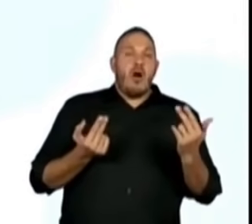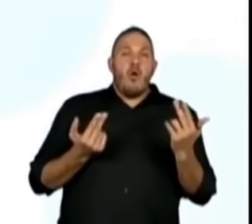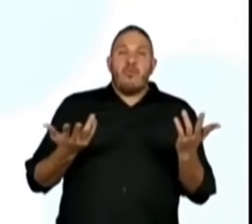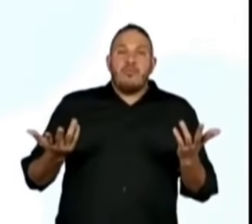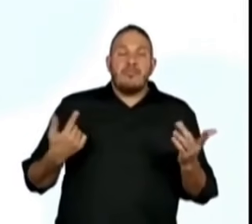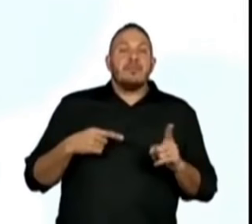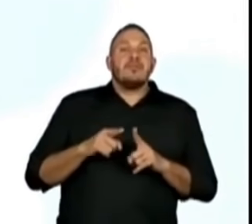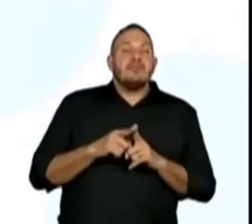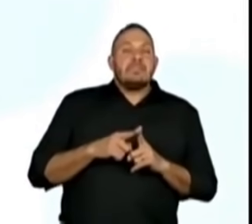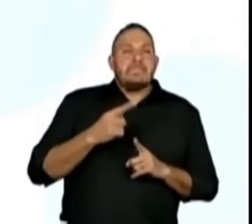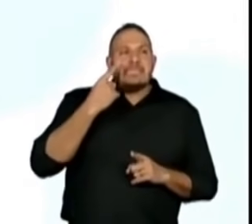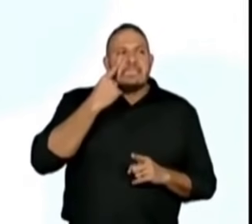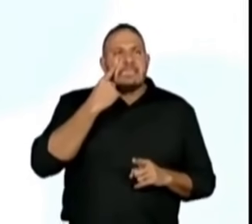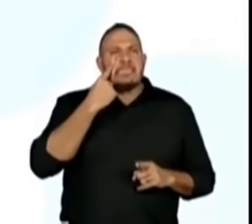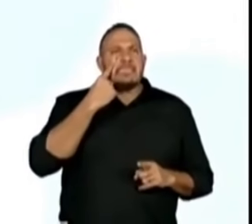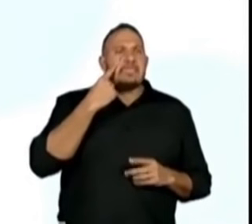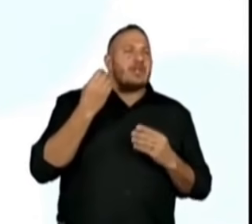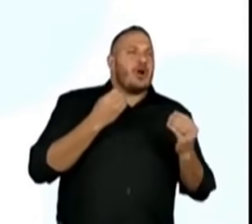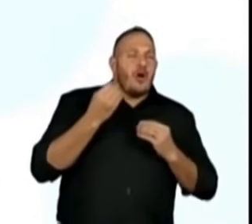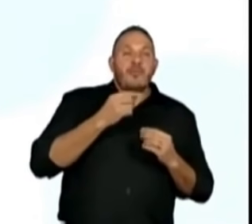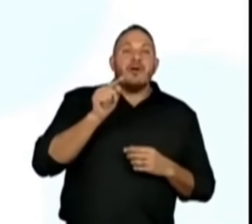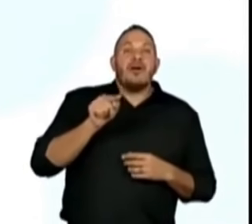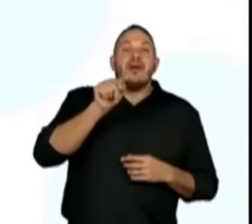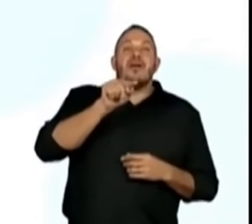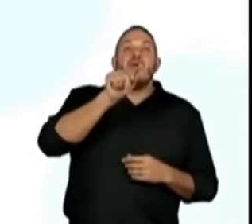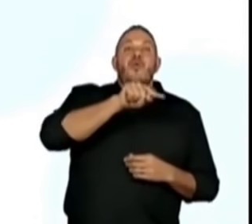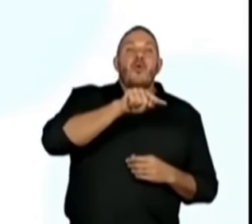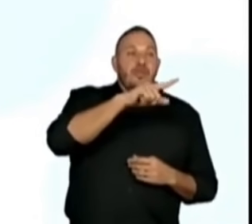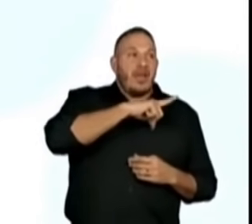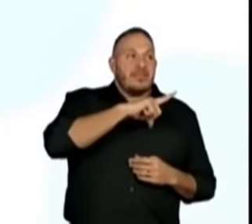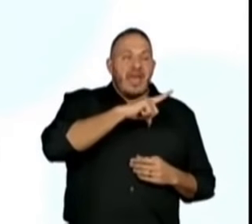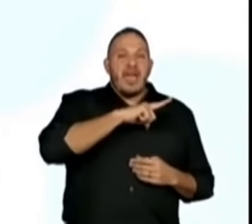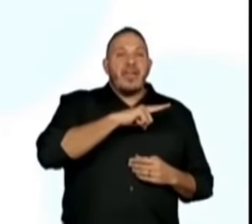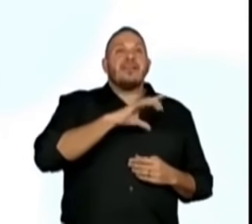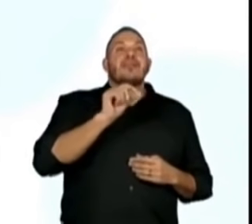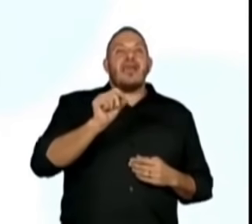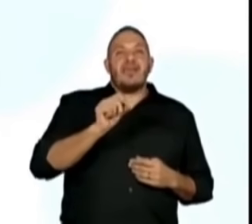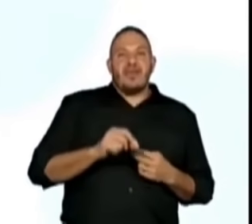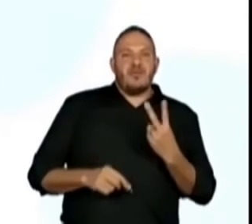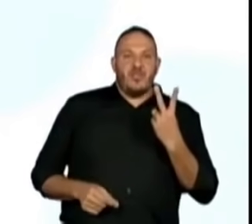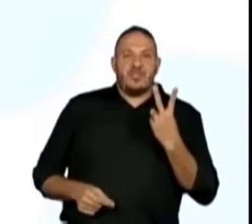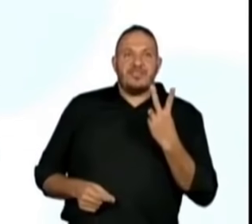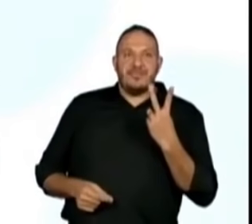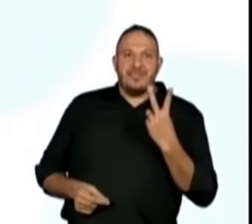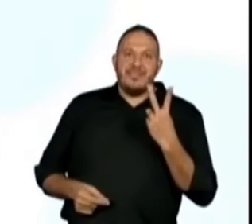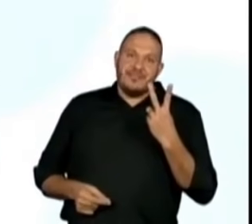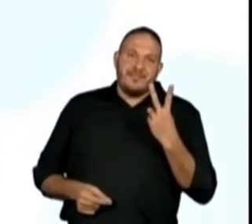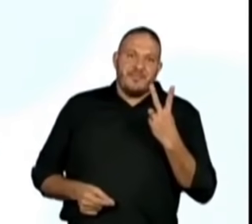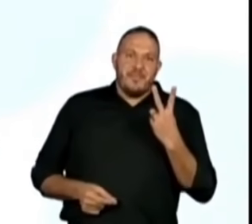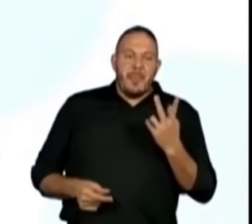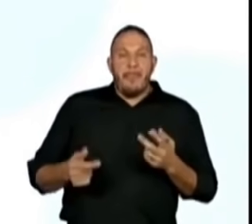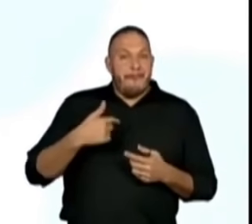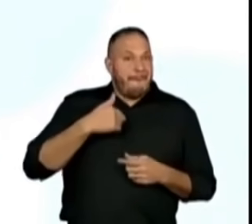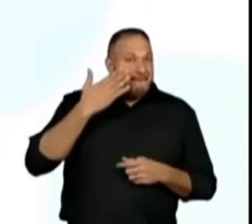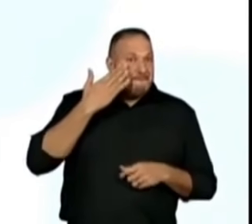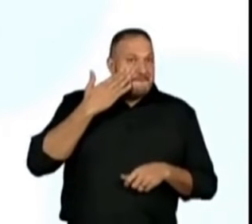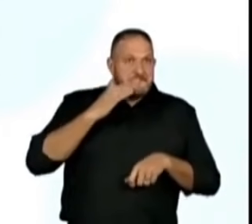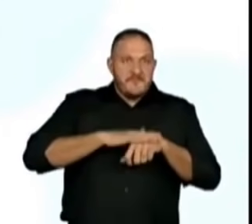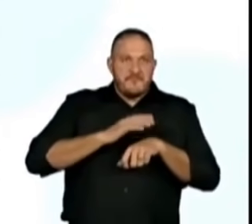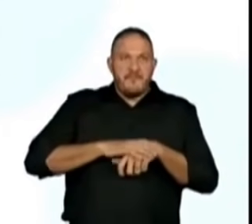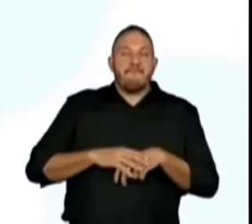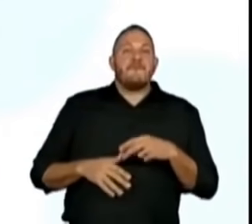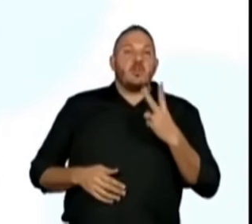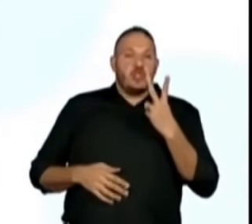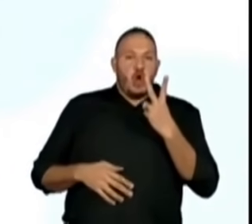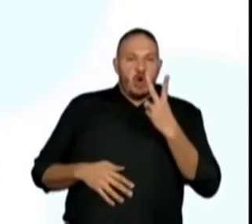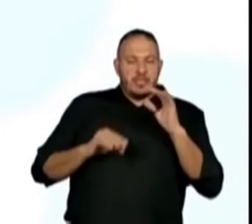nada. Então eu tenho que procurar aquele primeiro vizinho que tem alguma grana, que no caso é o dois, certo? Então vamos lá. O